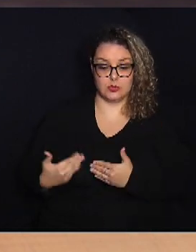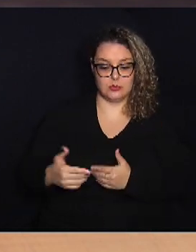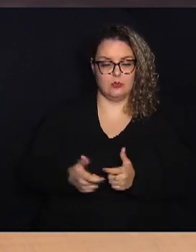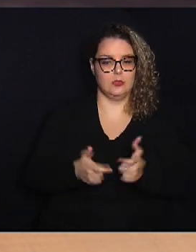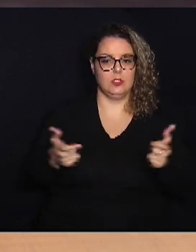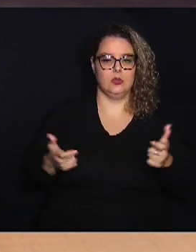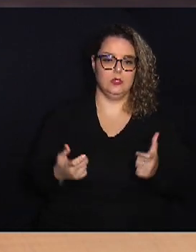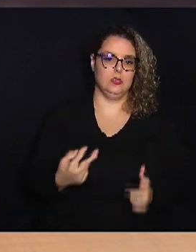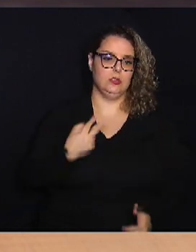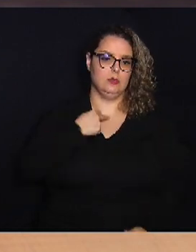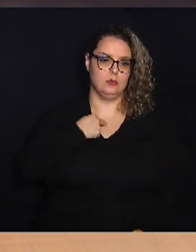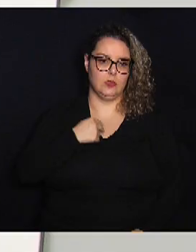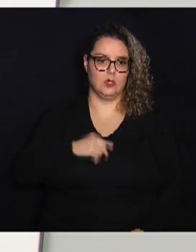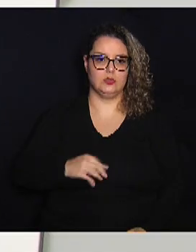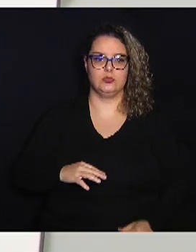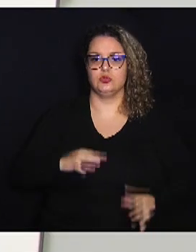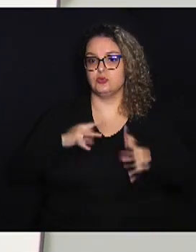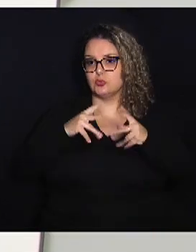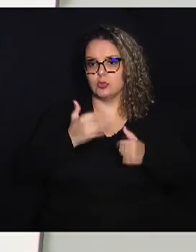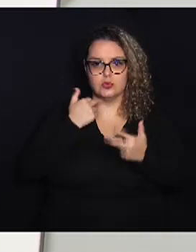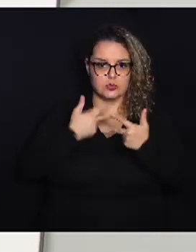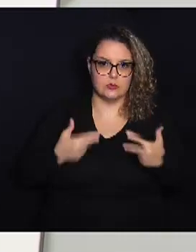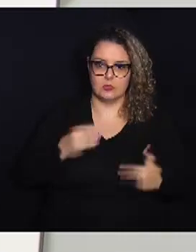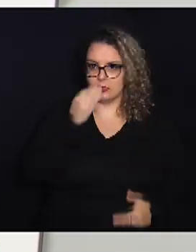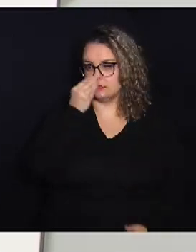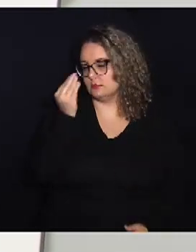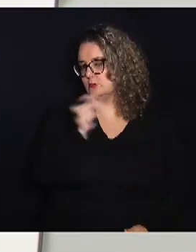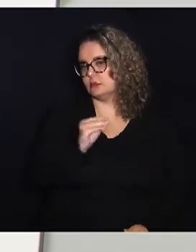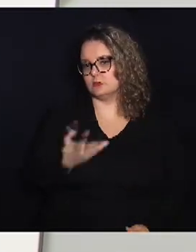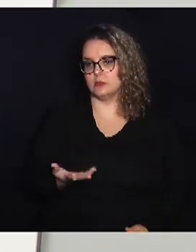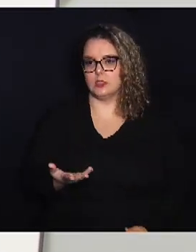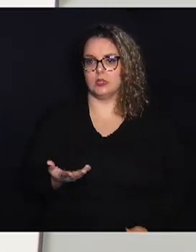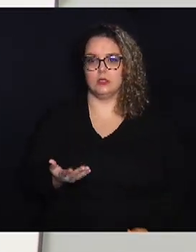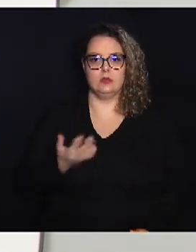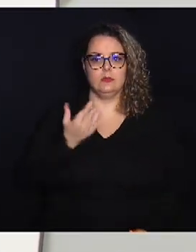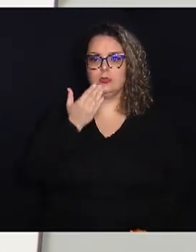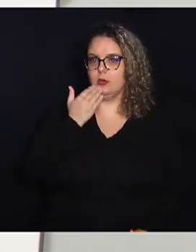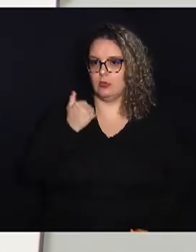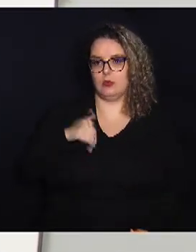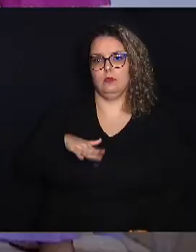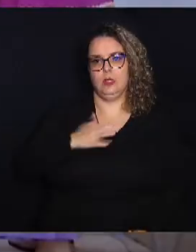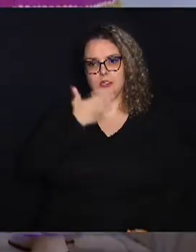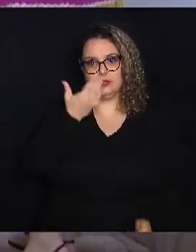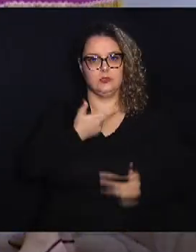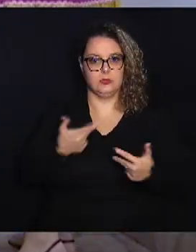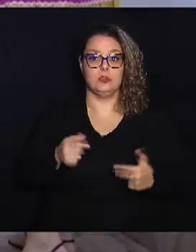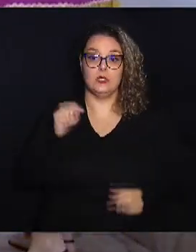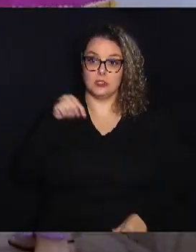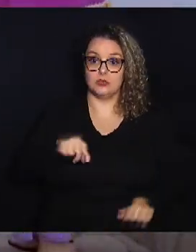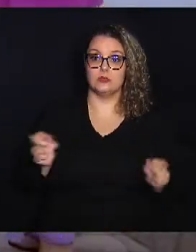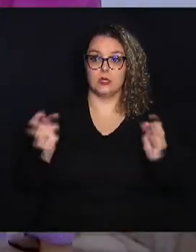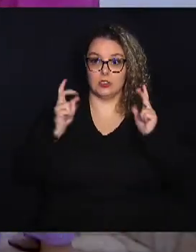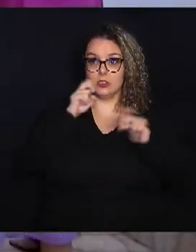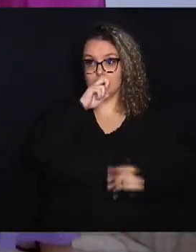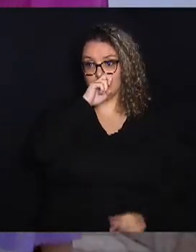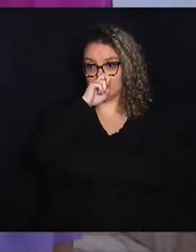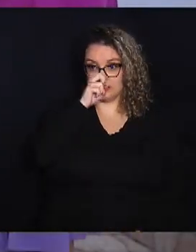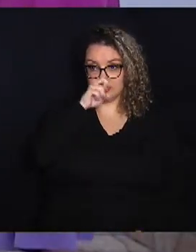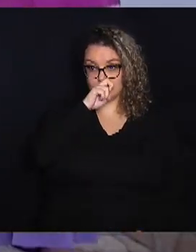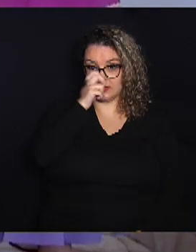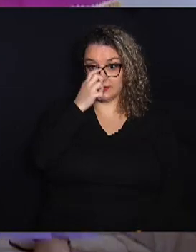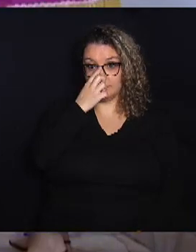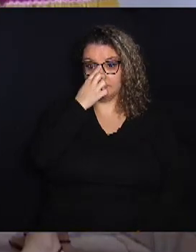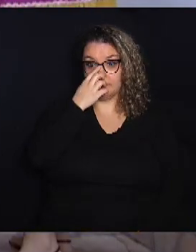começar a excluir grupo inteiro de alimento. Então, de repente, a criança não come mais fruta. Isso é um sinal de alerta. Em média, nas chamadas